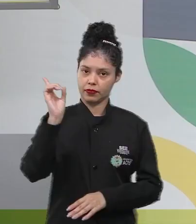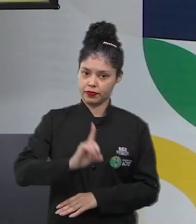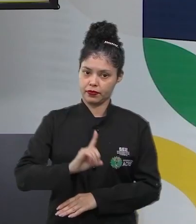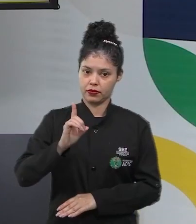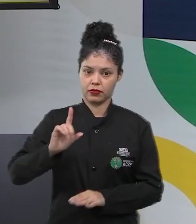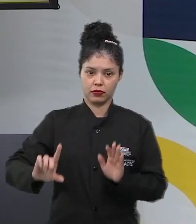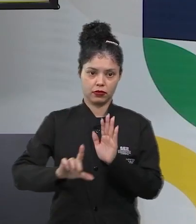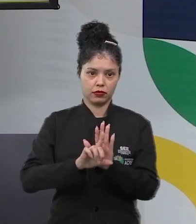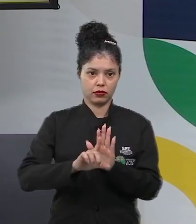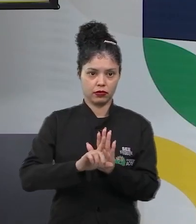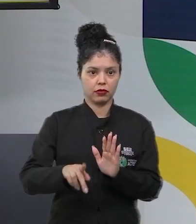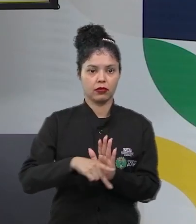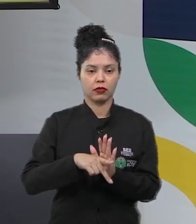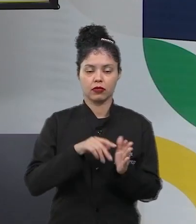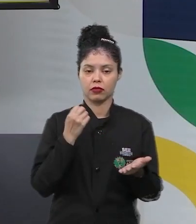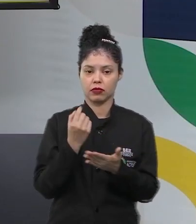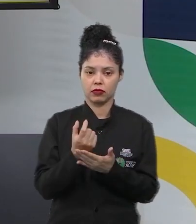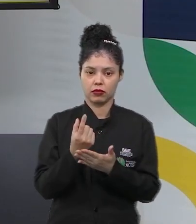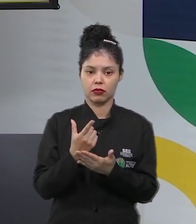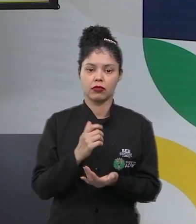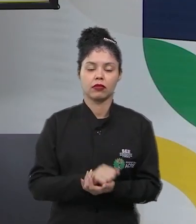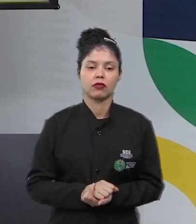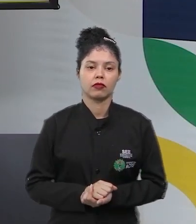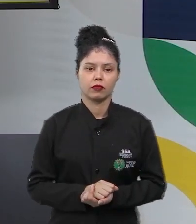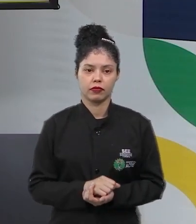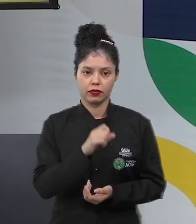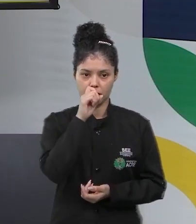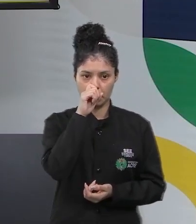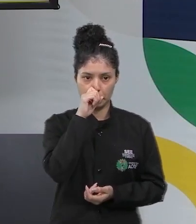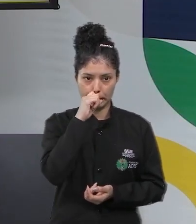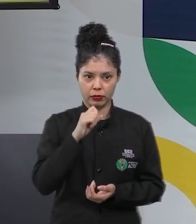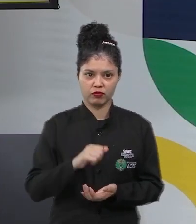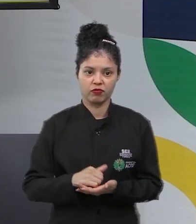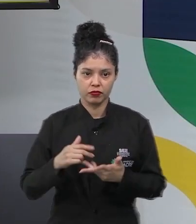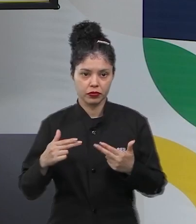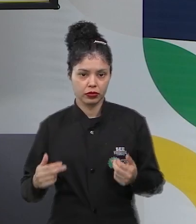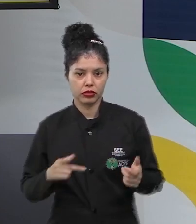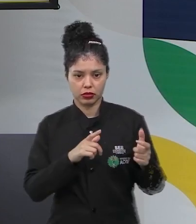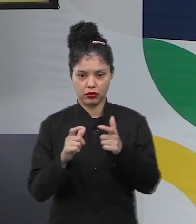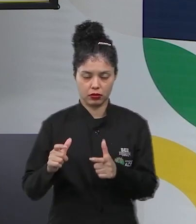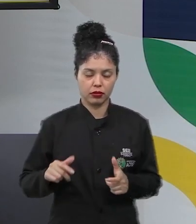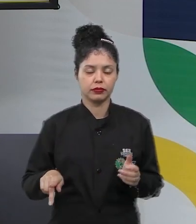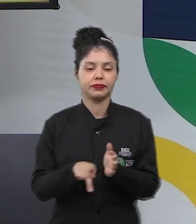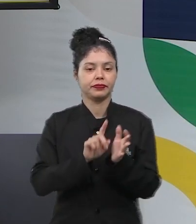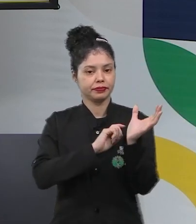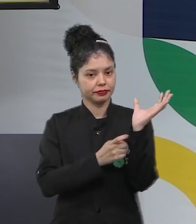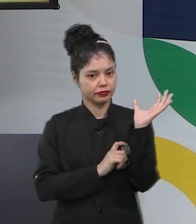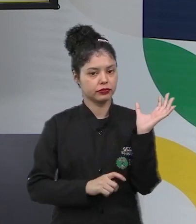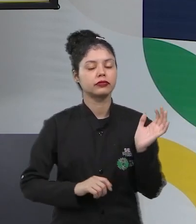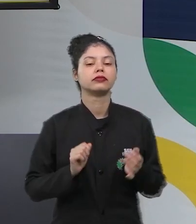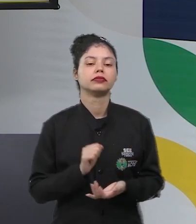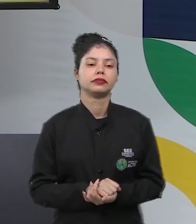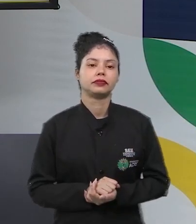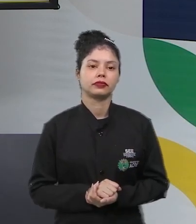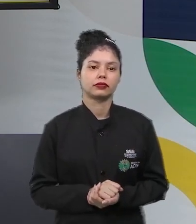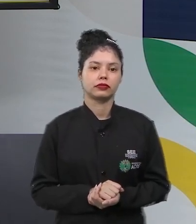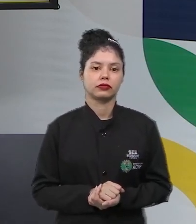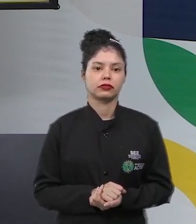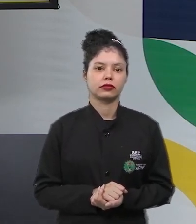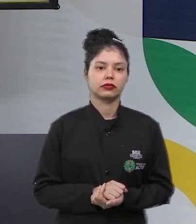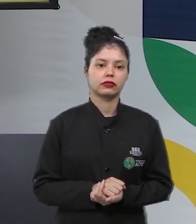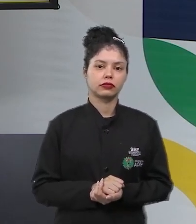direito legal ao comprar um seringal ou uma colocação de seringa. Na verdade, um seringal é